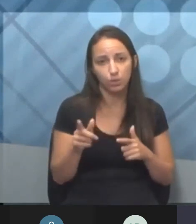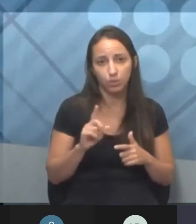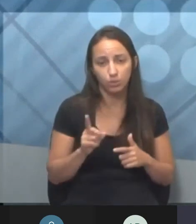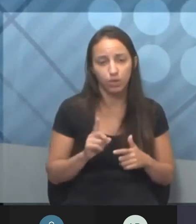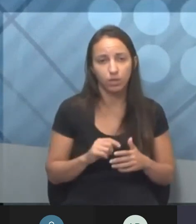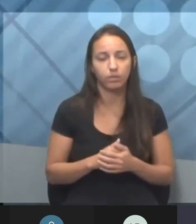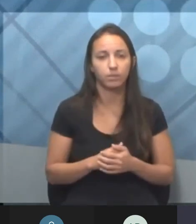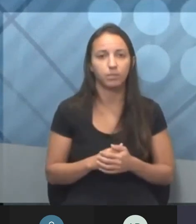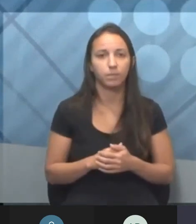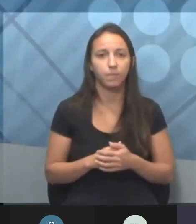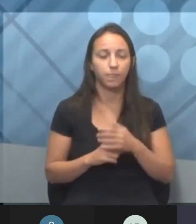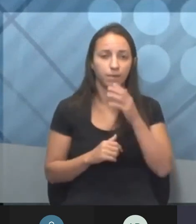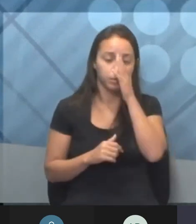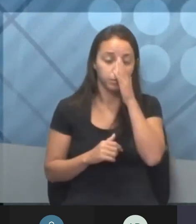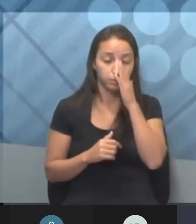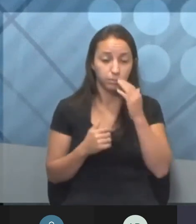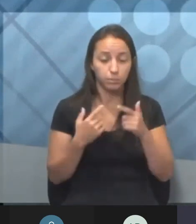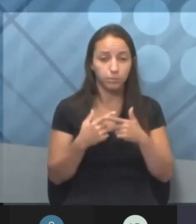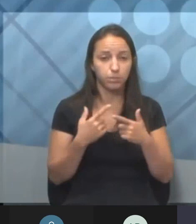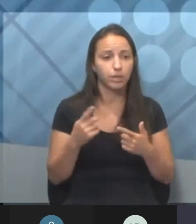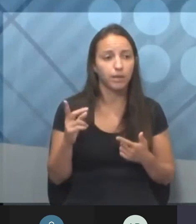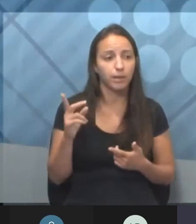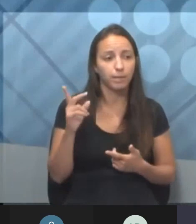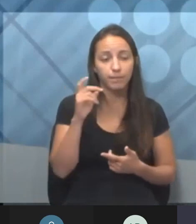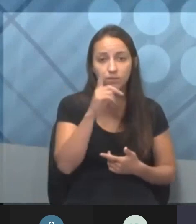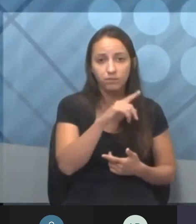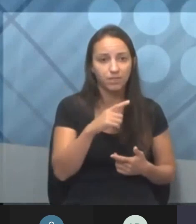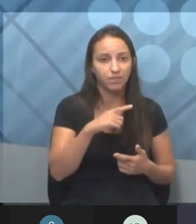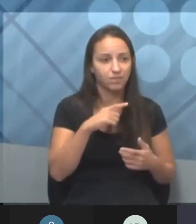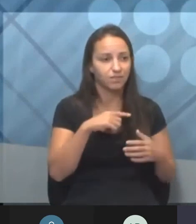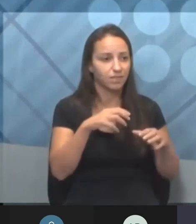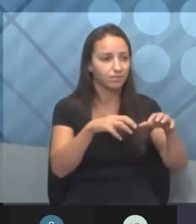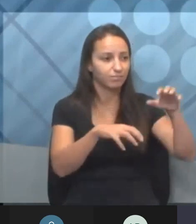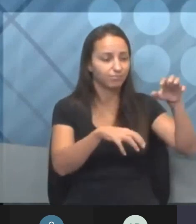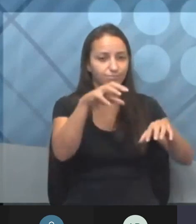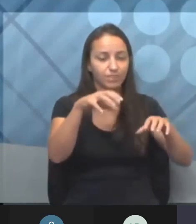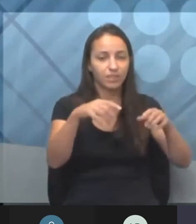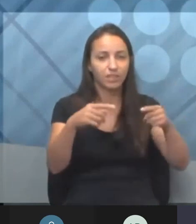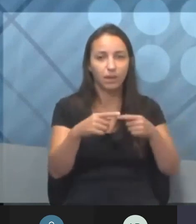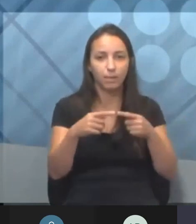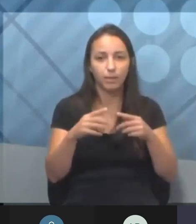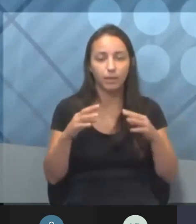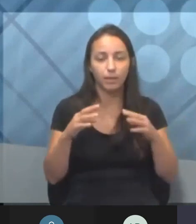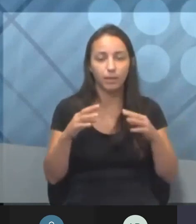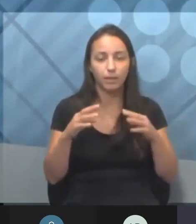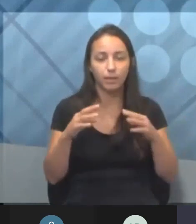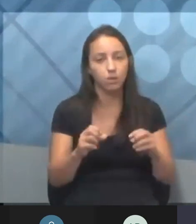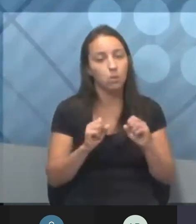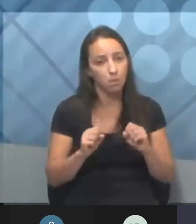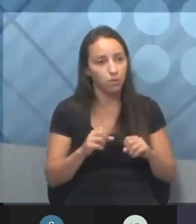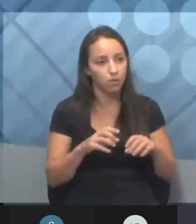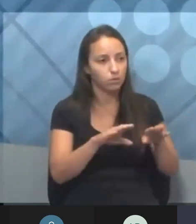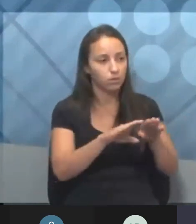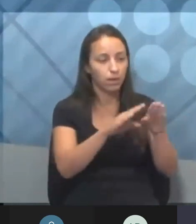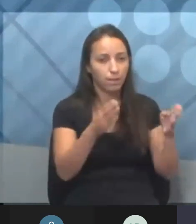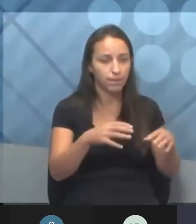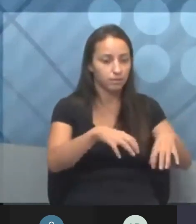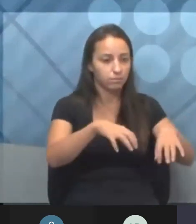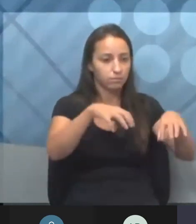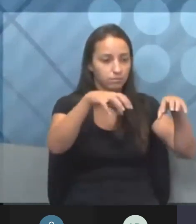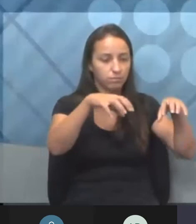seja flexível, que tenha ajuste de alturas, enfim, tudo bem. Você pode colocar um